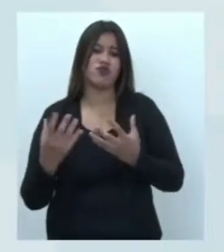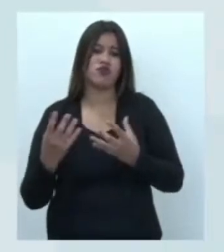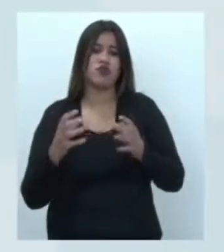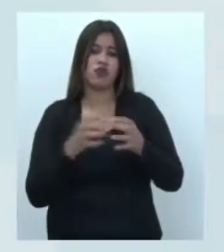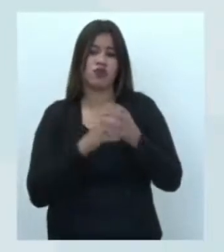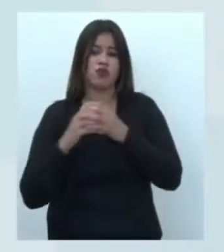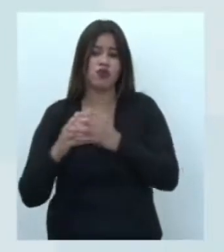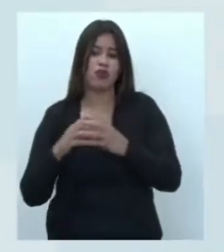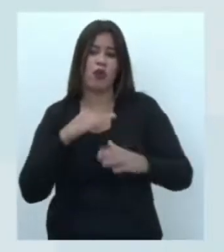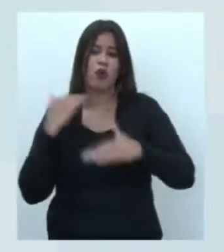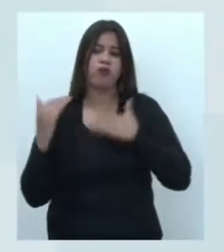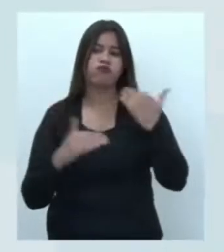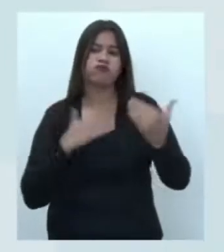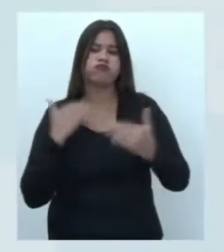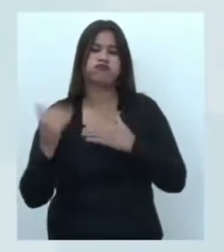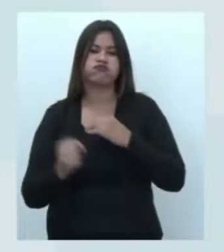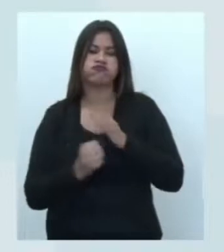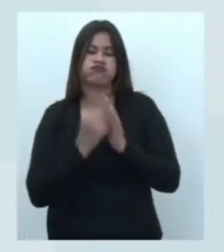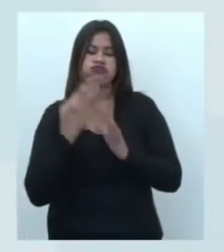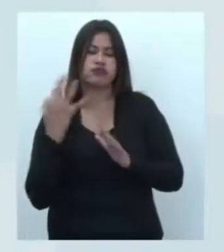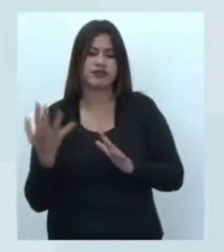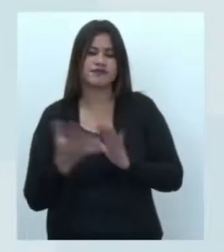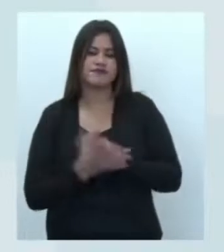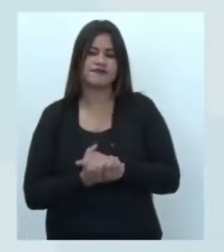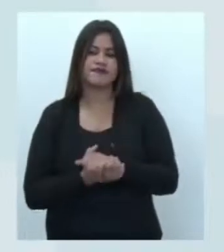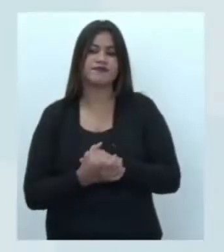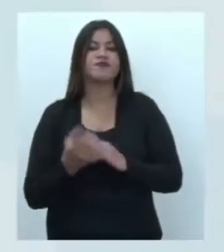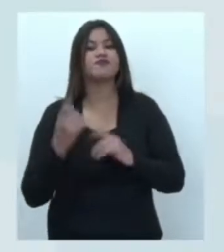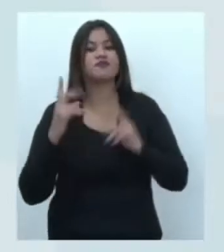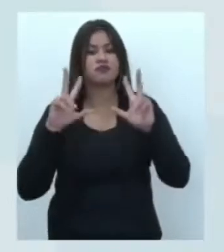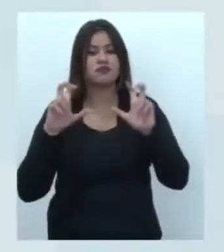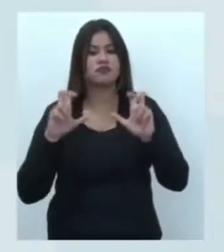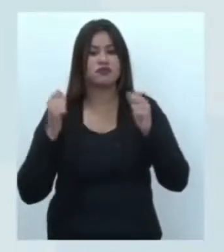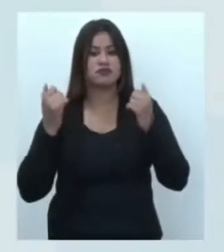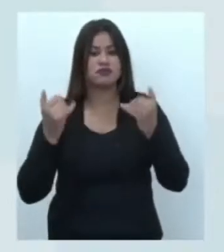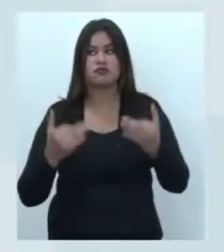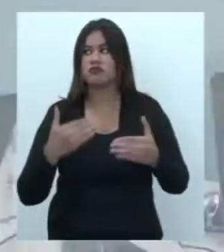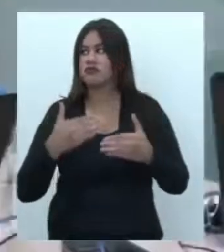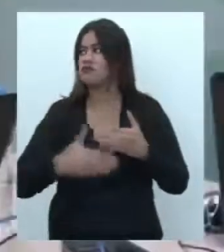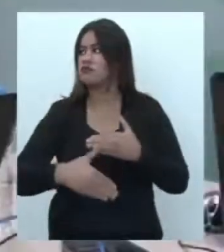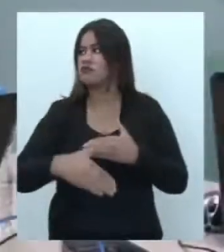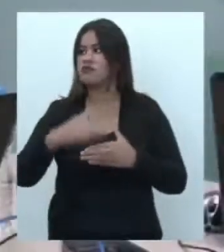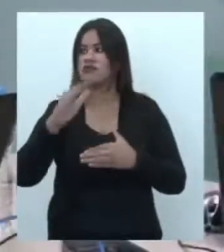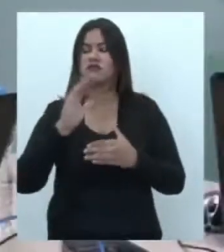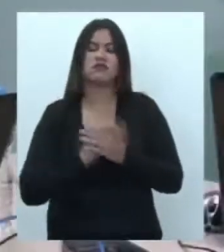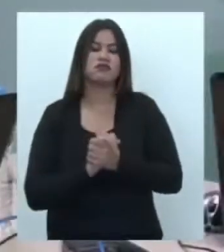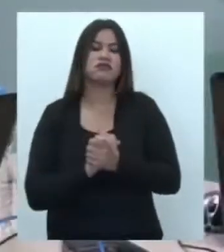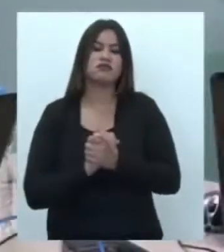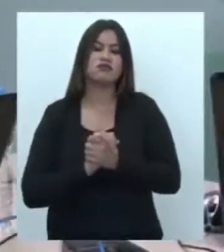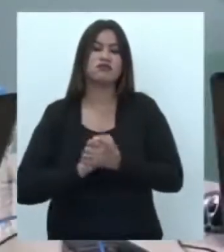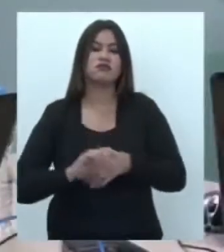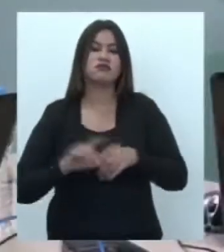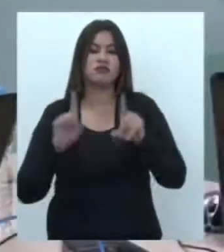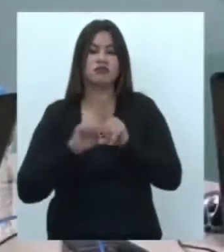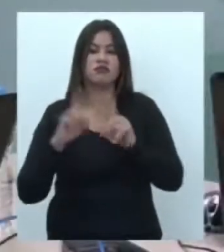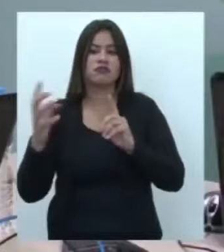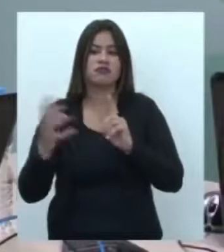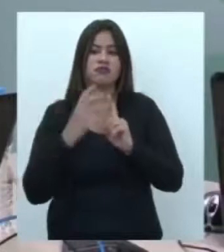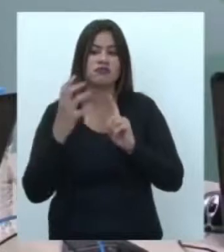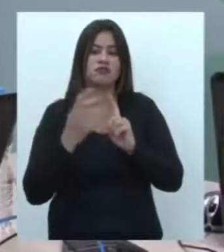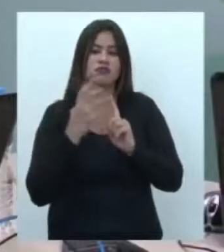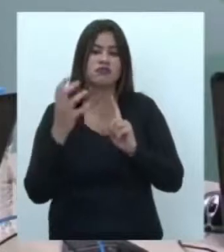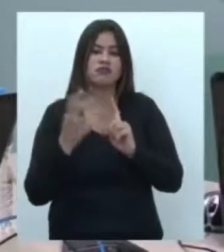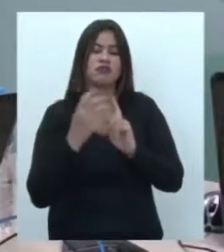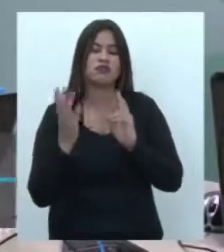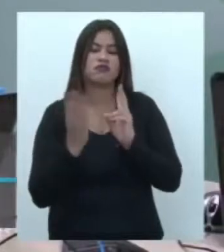foram extintos, né? A gente vai tratar disso nas próximas aulas, a gente vai continuar falando sobre as influências indígenas